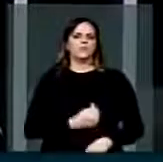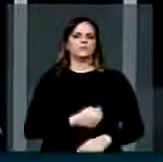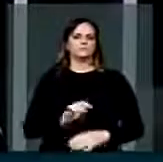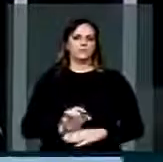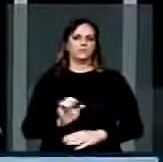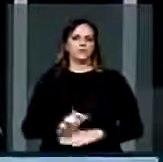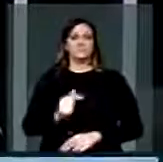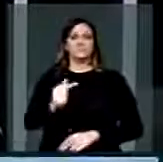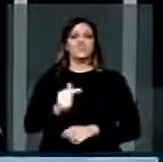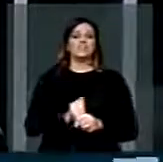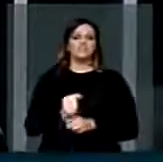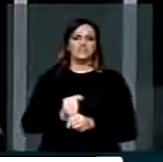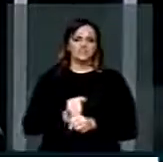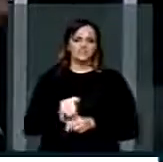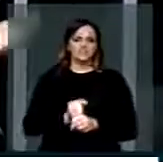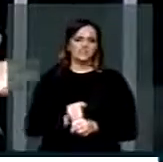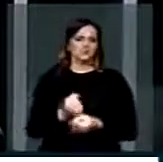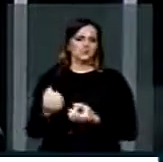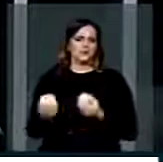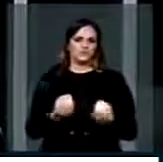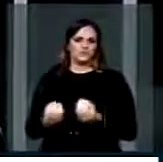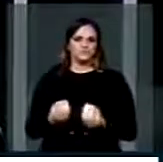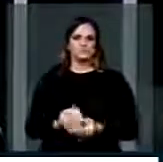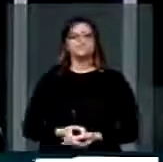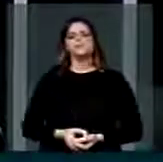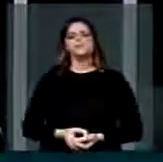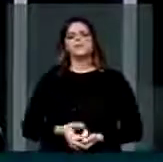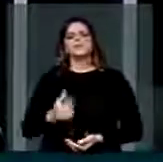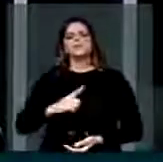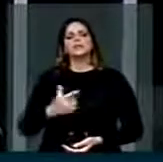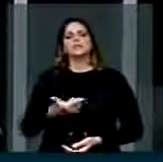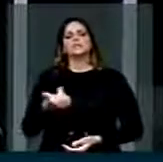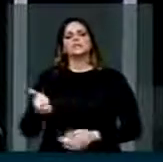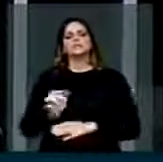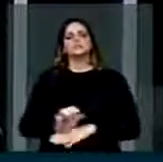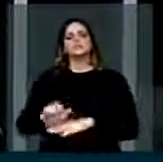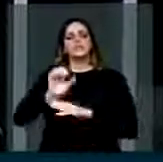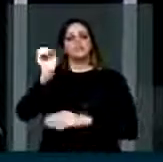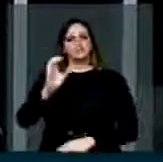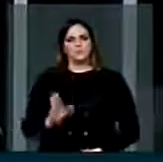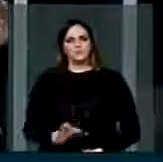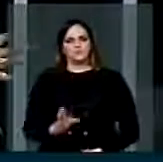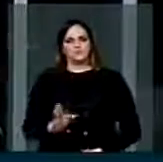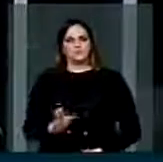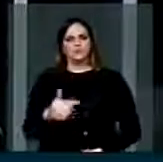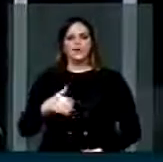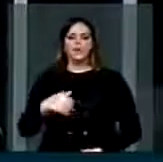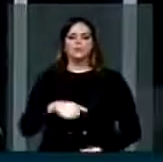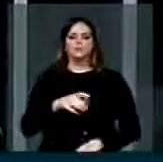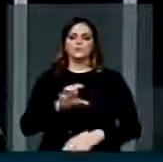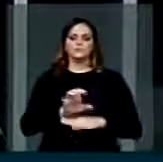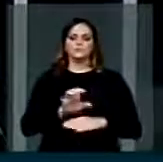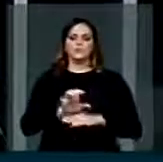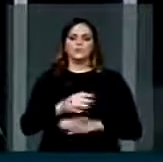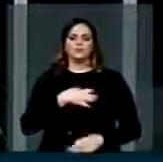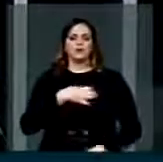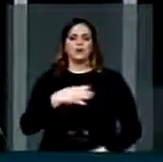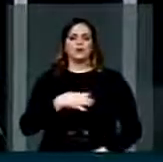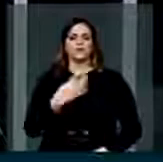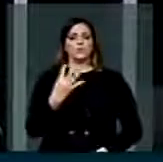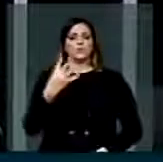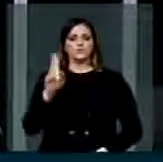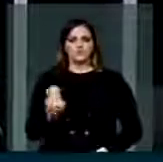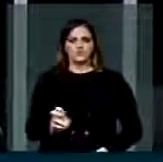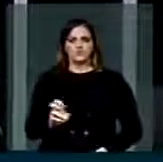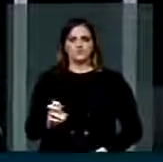7 anos, eu fiz diligência em 21 estados brasileiros. Eu estive na Bahia por 4